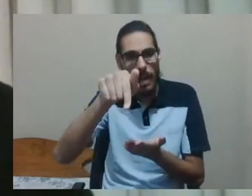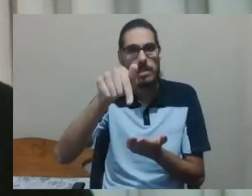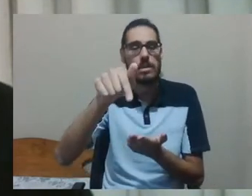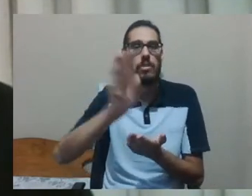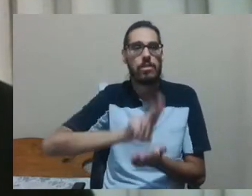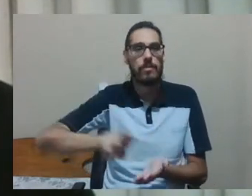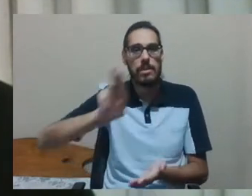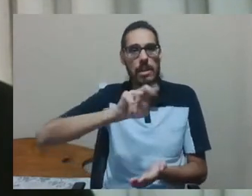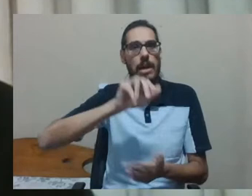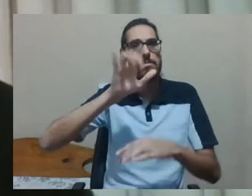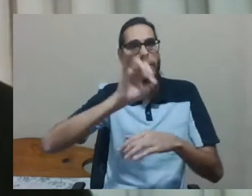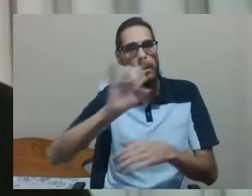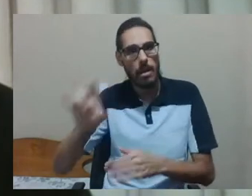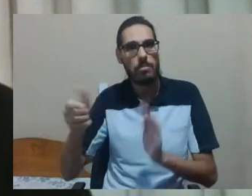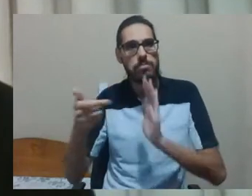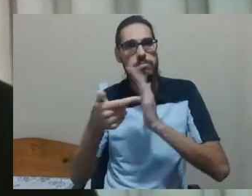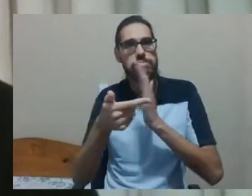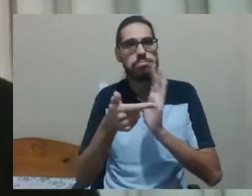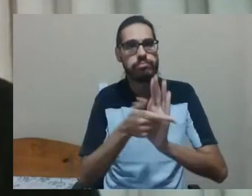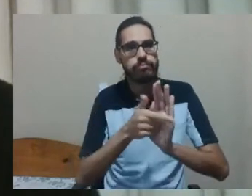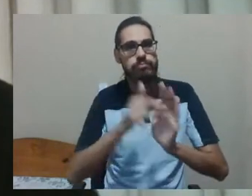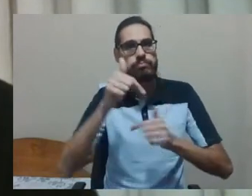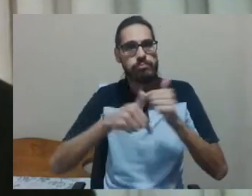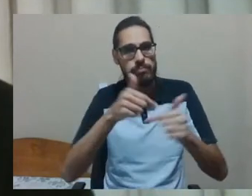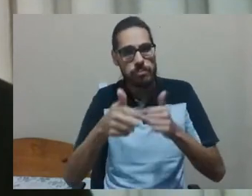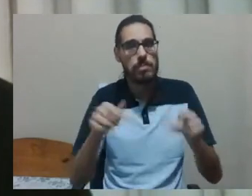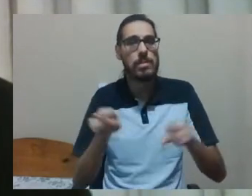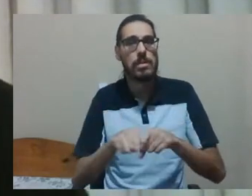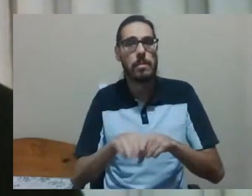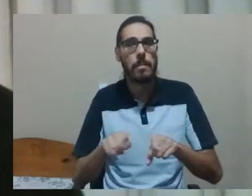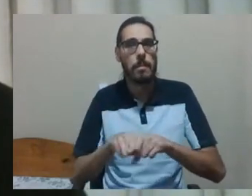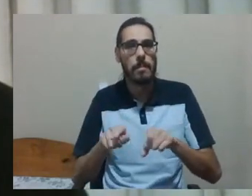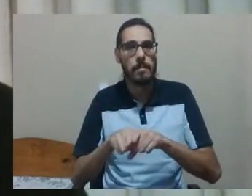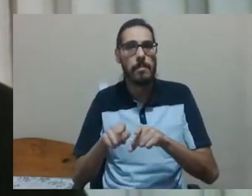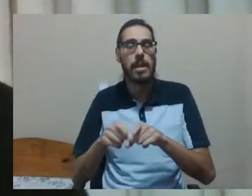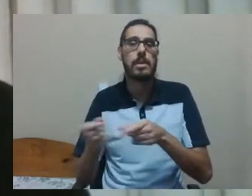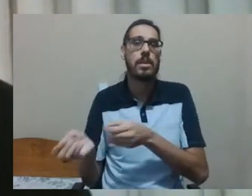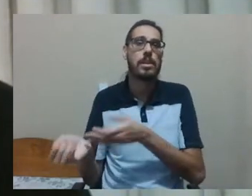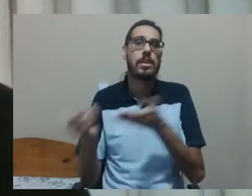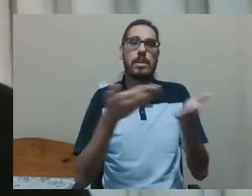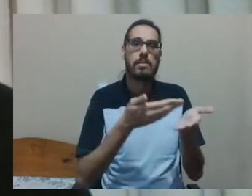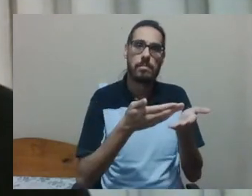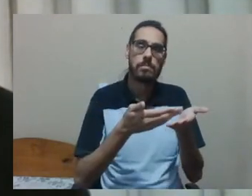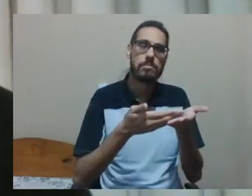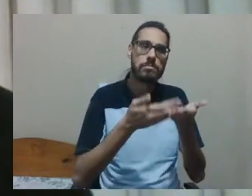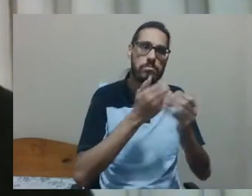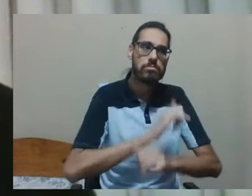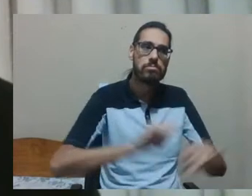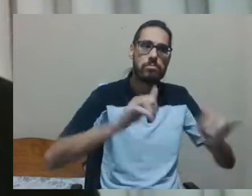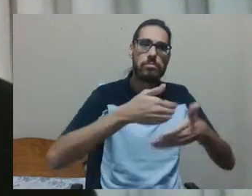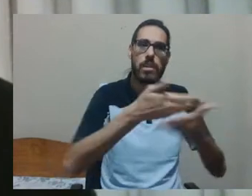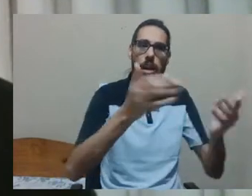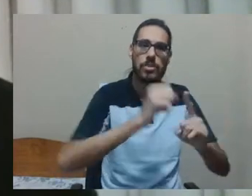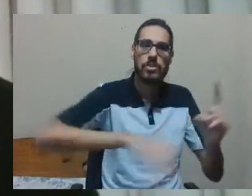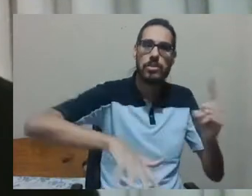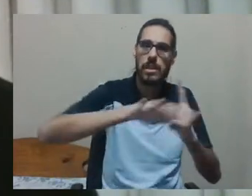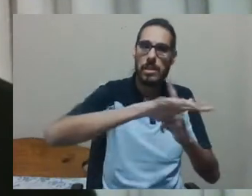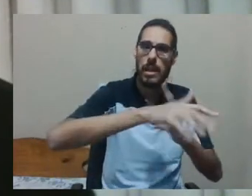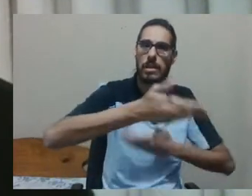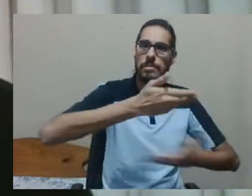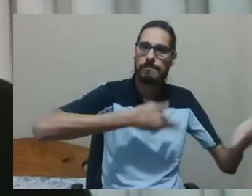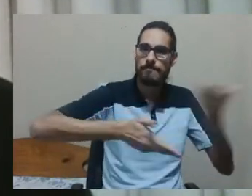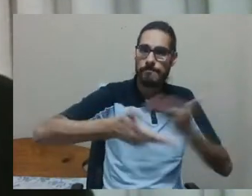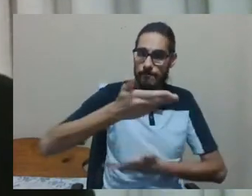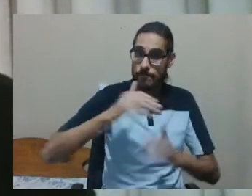suas funções e devolverem para a sociedade aquilo que a universidade tem a oferecer. Então, nós temos que fazer